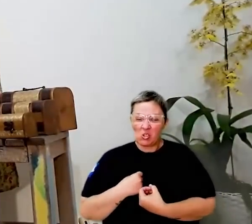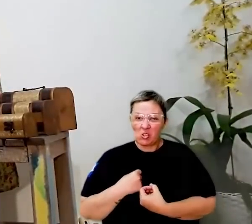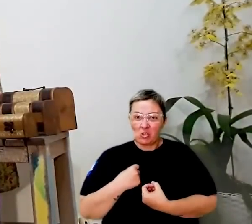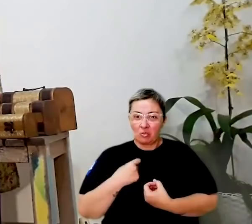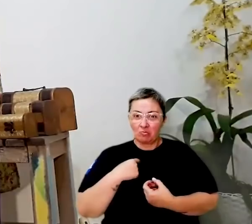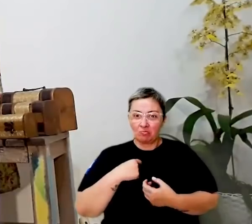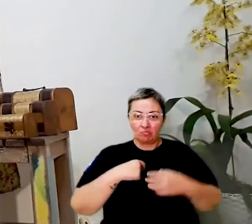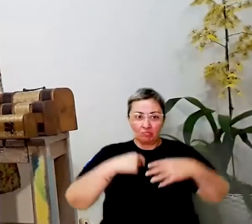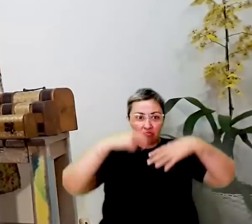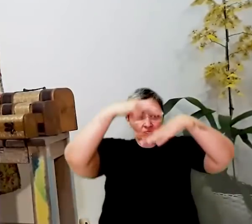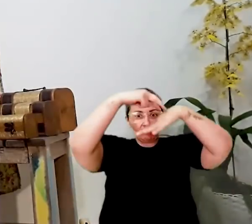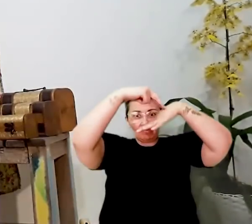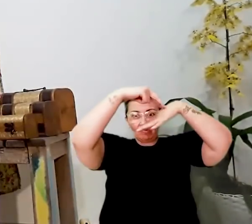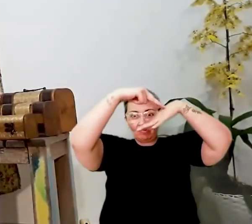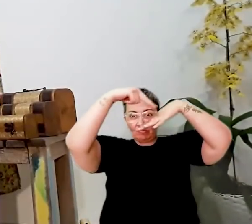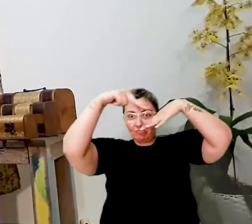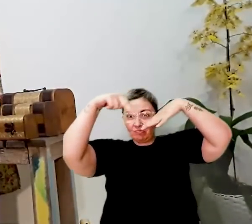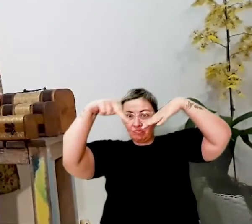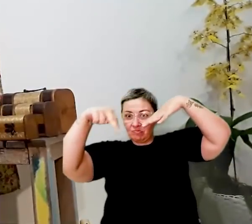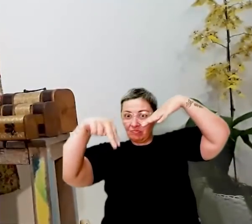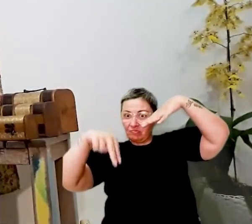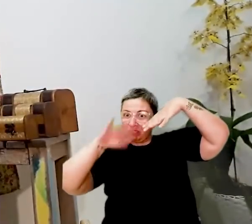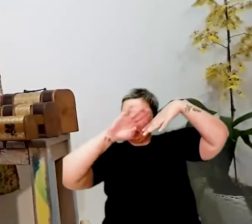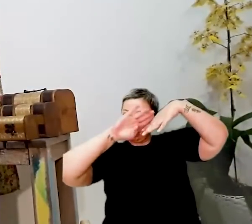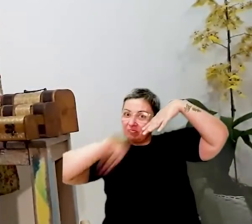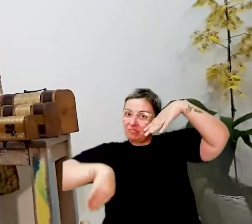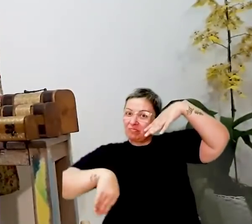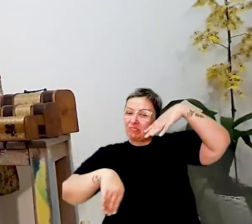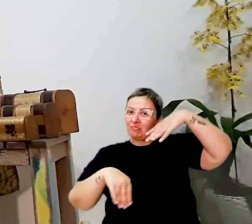bicho-papão sai de cima do